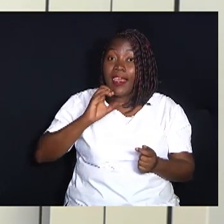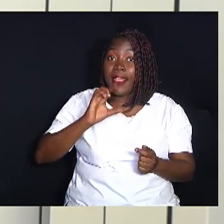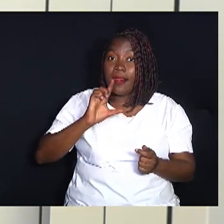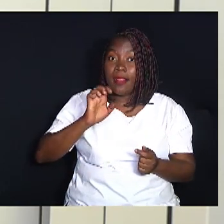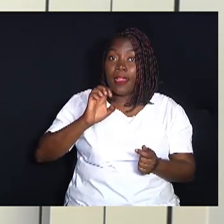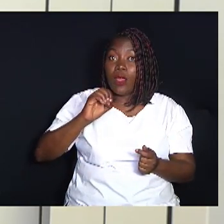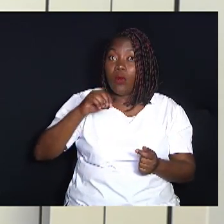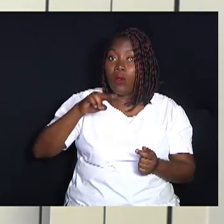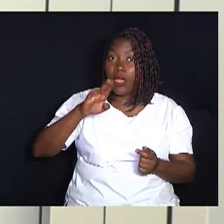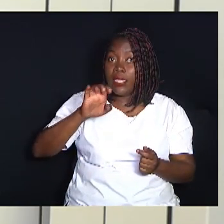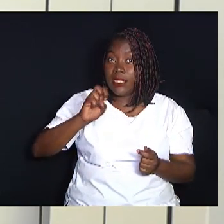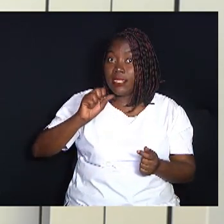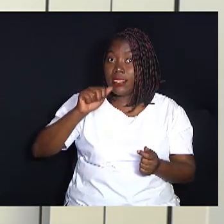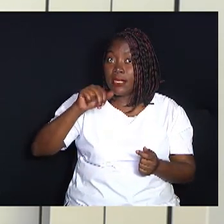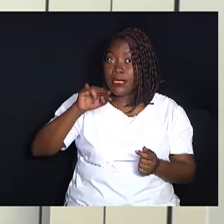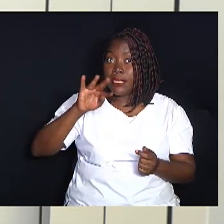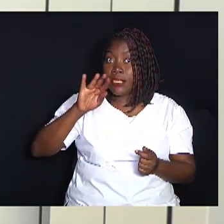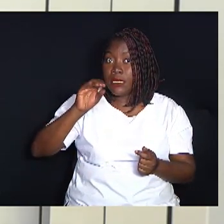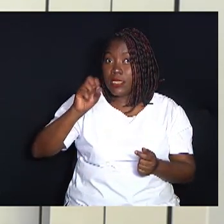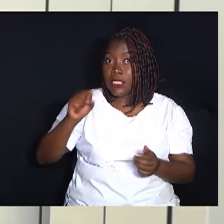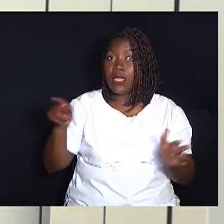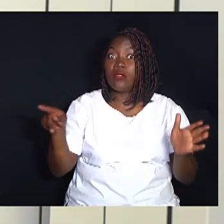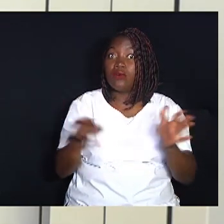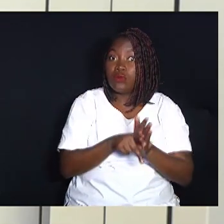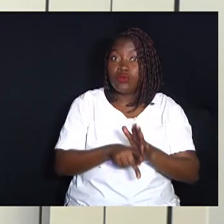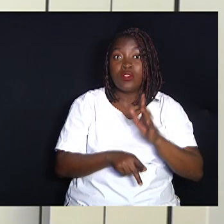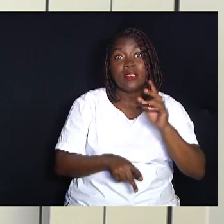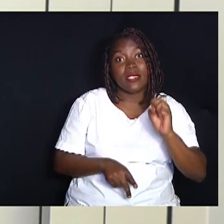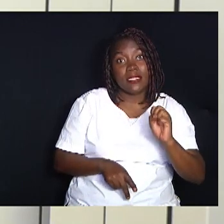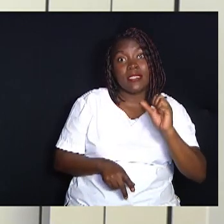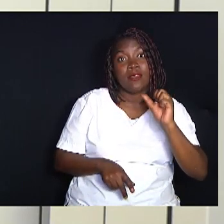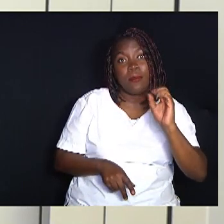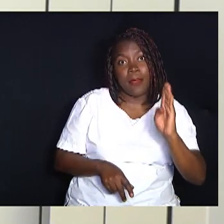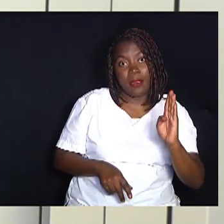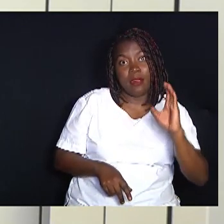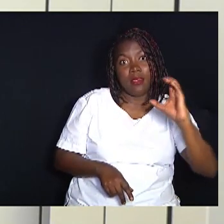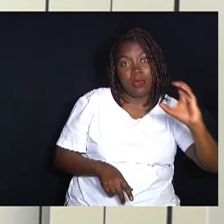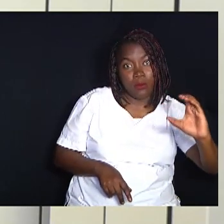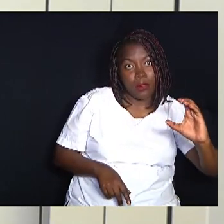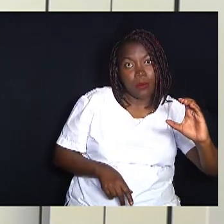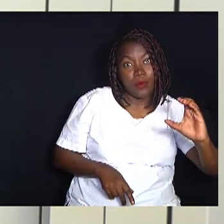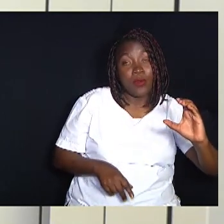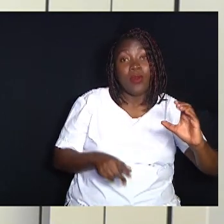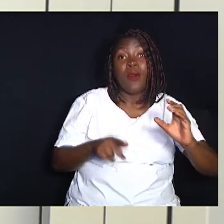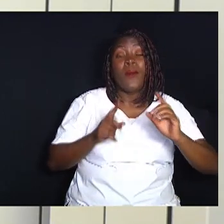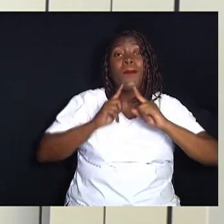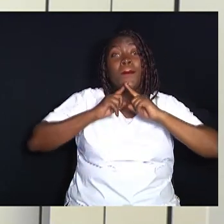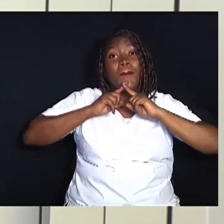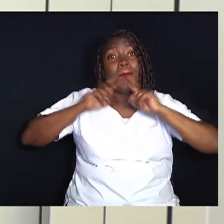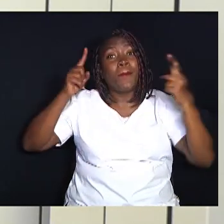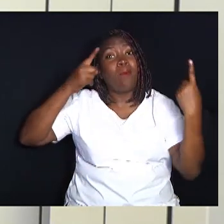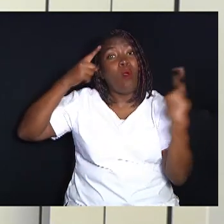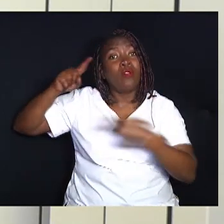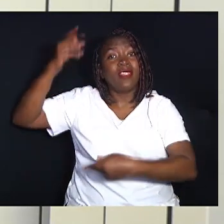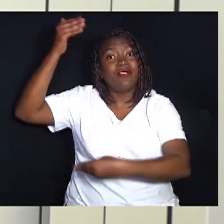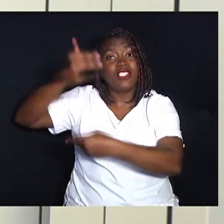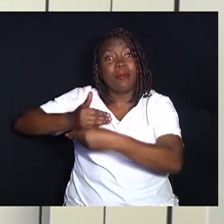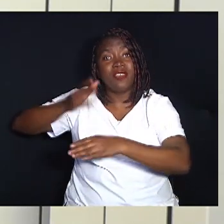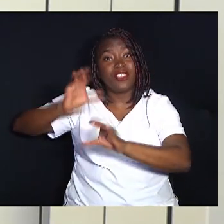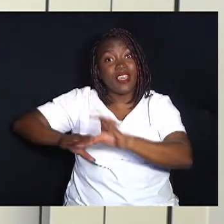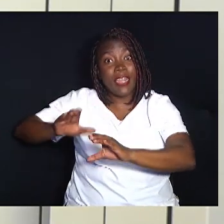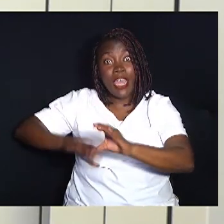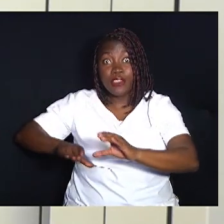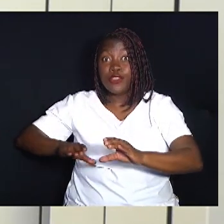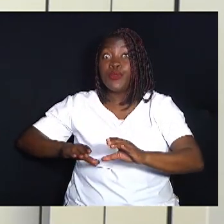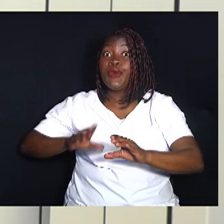Santos, lá de São Bernardo do Campo, no ABC Paulista, que protesta contra o fechamento de creches e